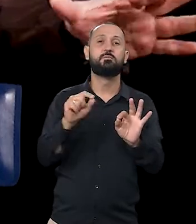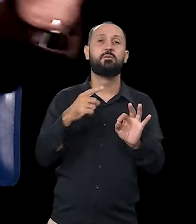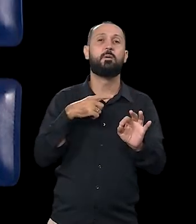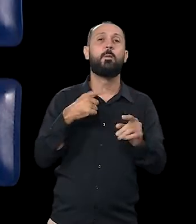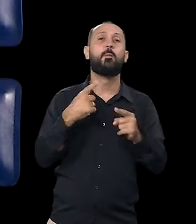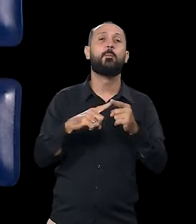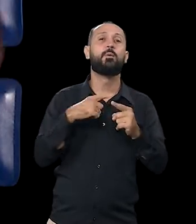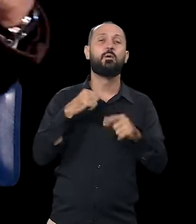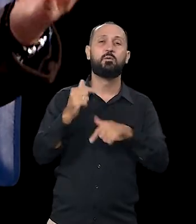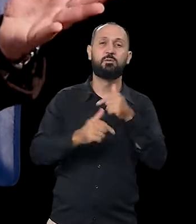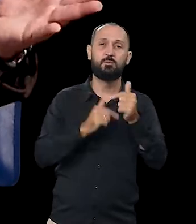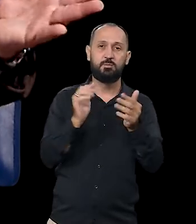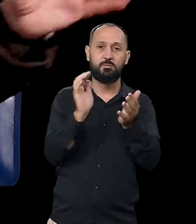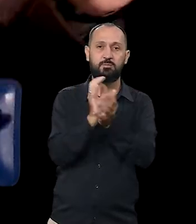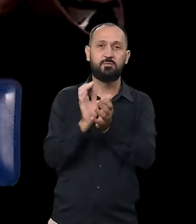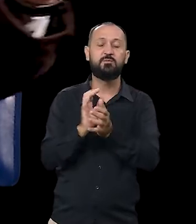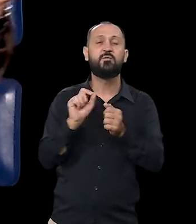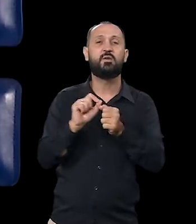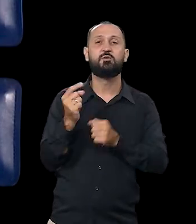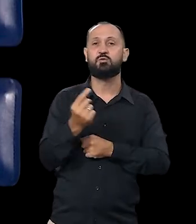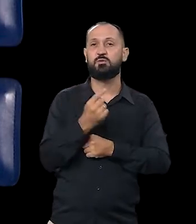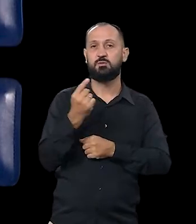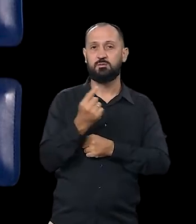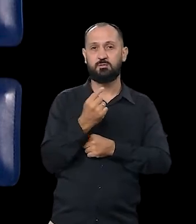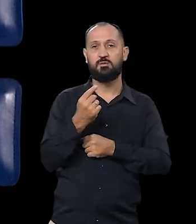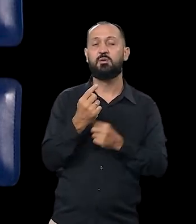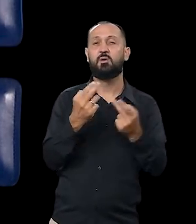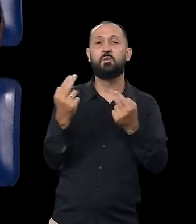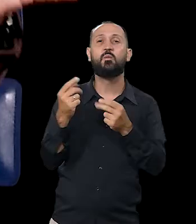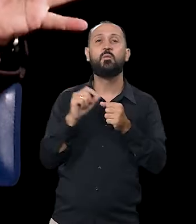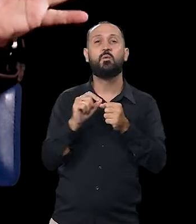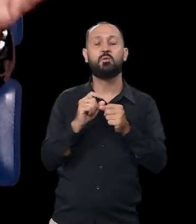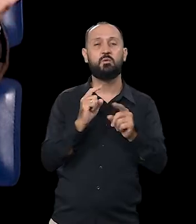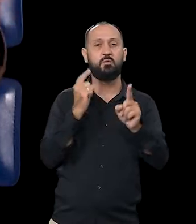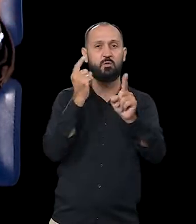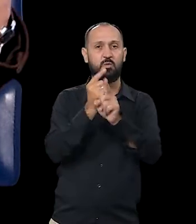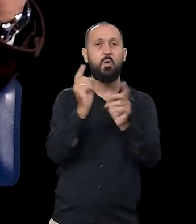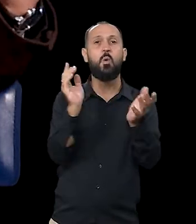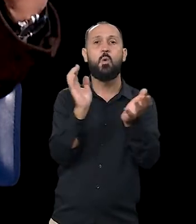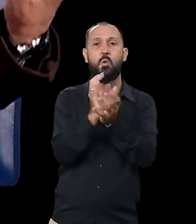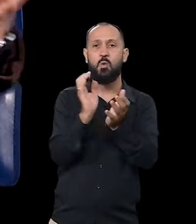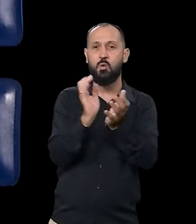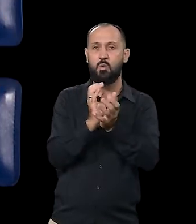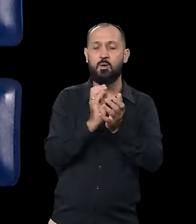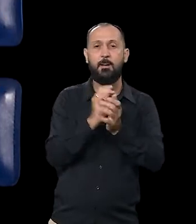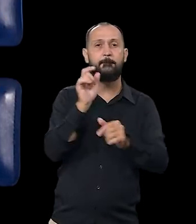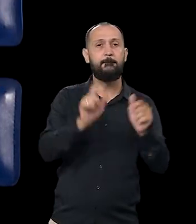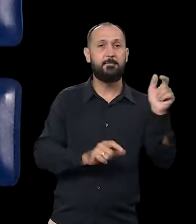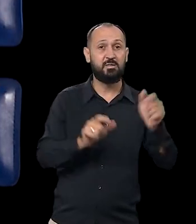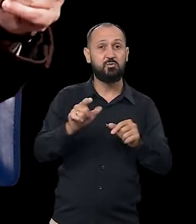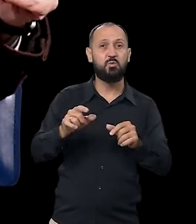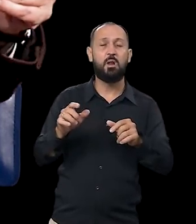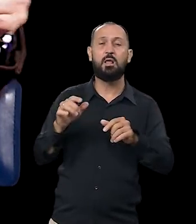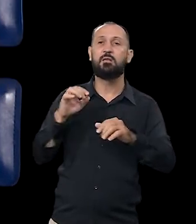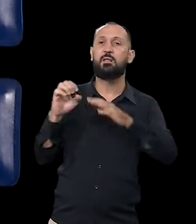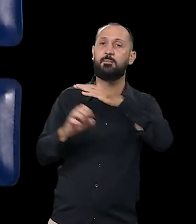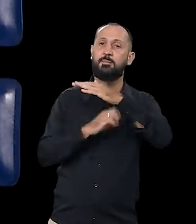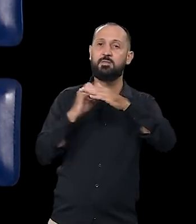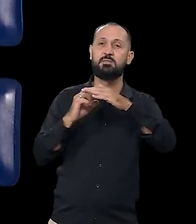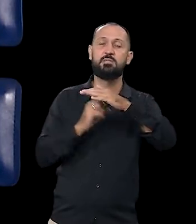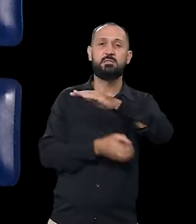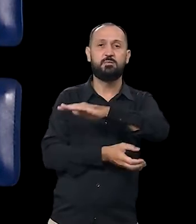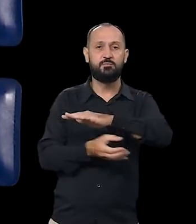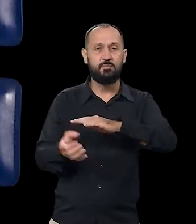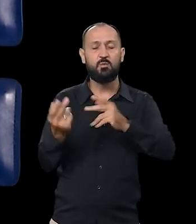exitoso, exatamente porque é trabalho em equipe. Ninguém realiza nada sozinho. Da mesma forma que eu encontrei um grupo extraordinário de pessoas na Sanesul,